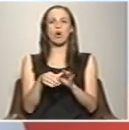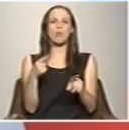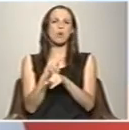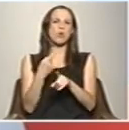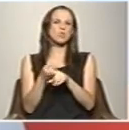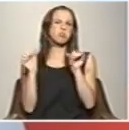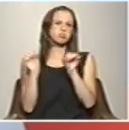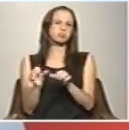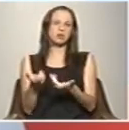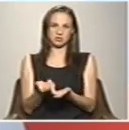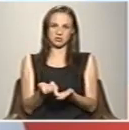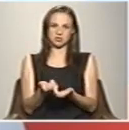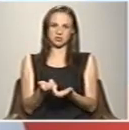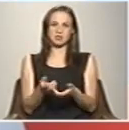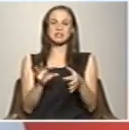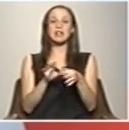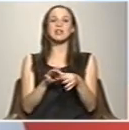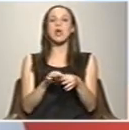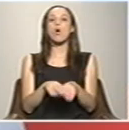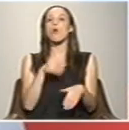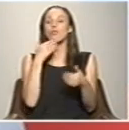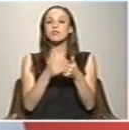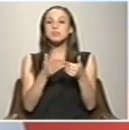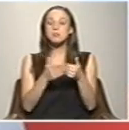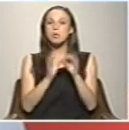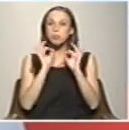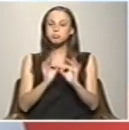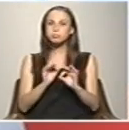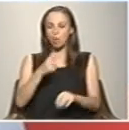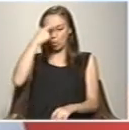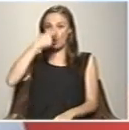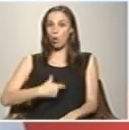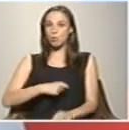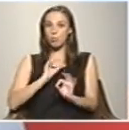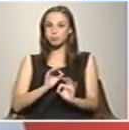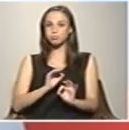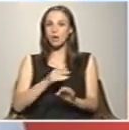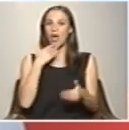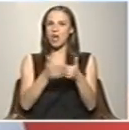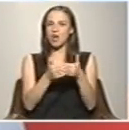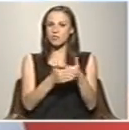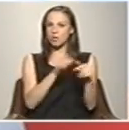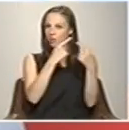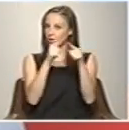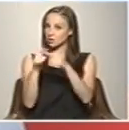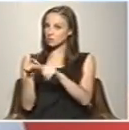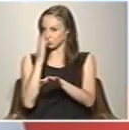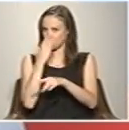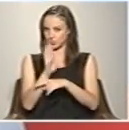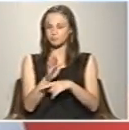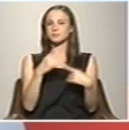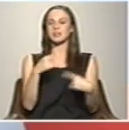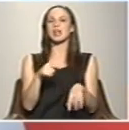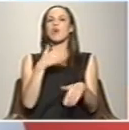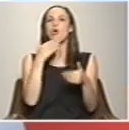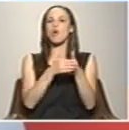um envelhecimento, sobretudo biológico, um envelhecimento concreto, um envelhecimento do corpo. Há vários tipos de envelhecimento, não é? Há vários tipos de envelhecimento, pelo menos existe um